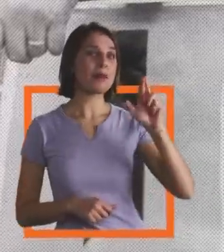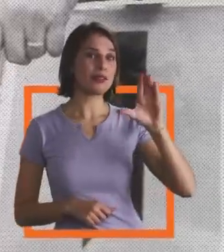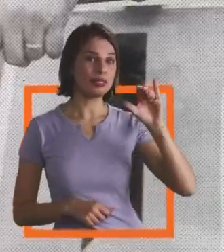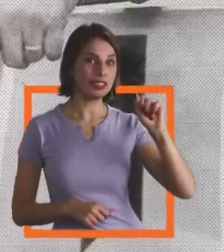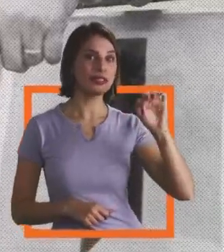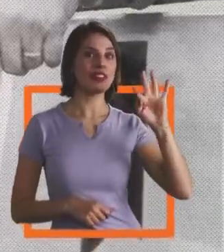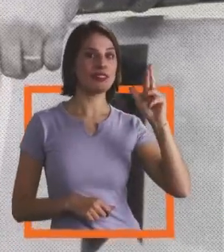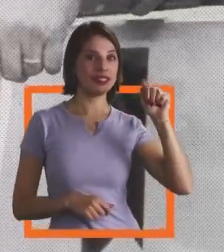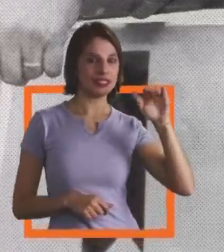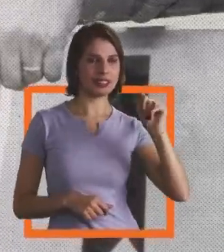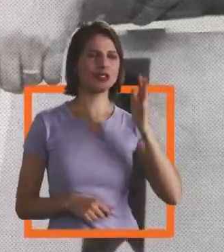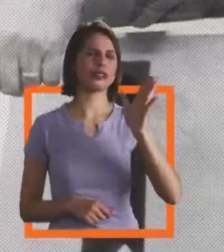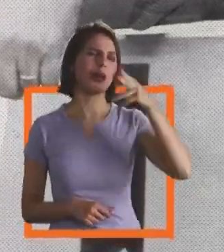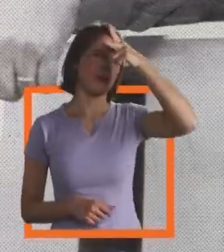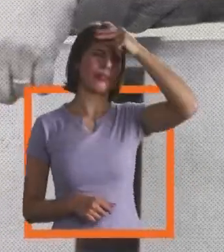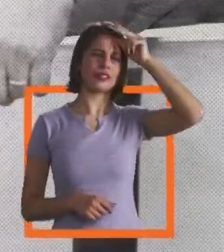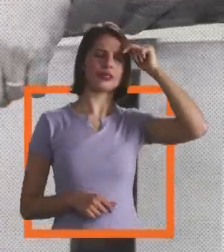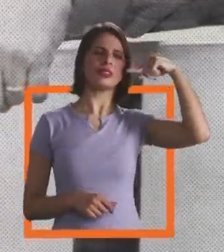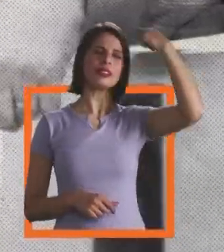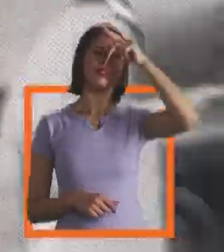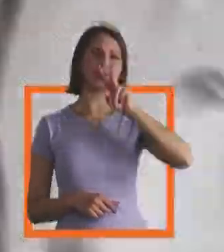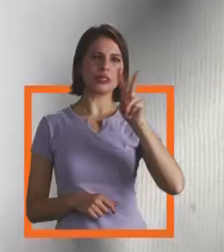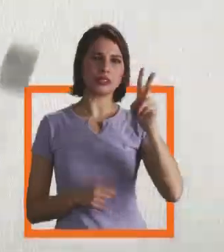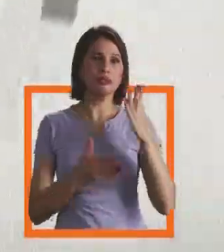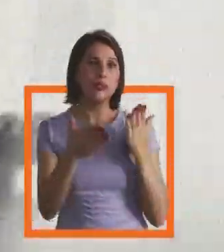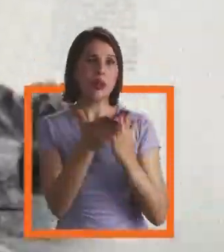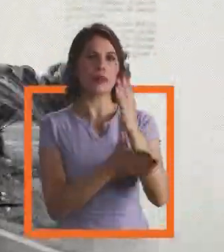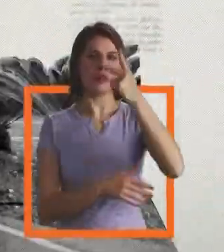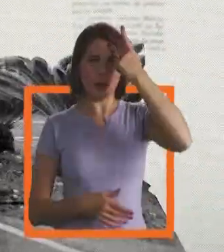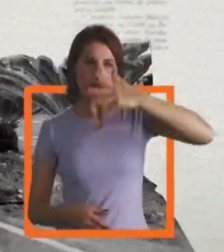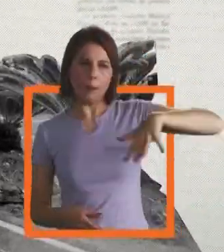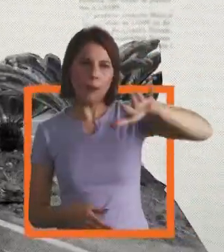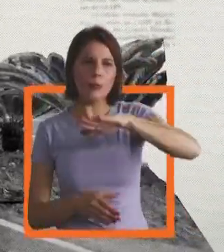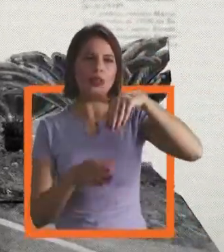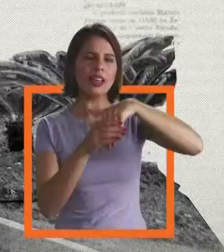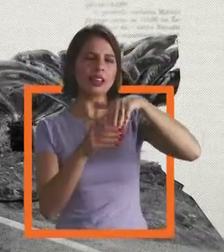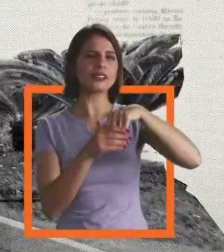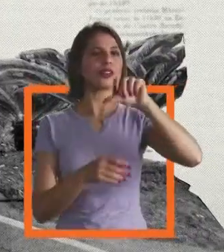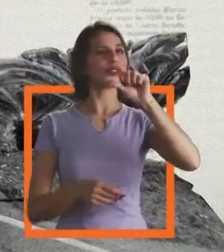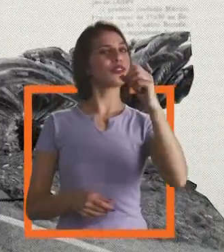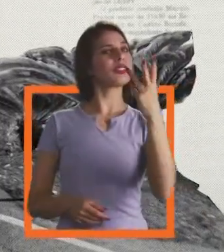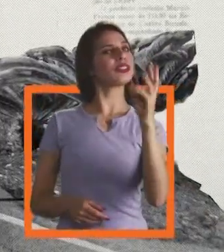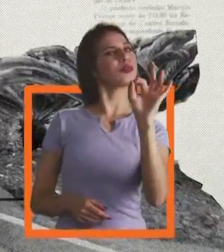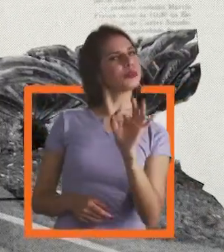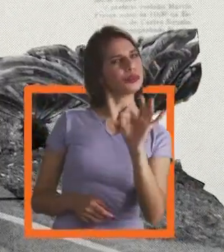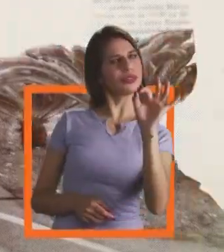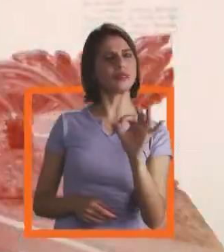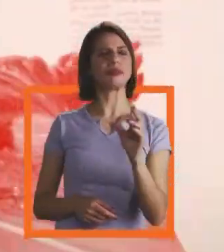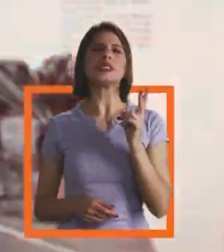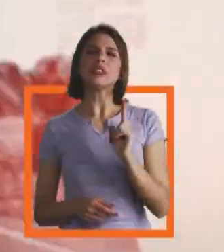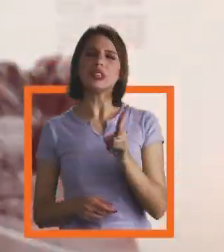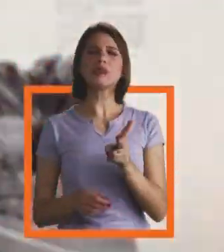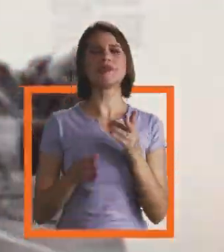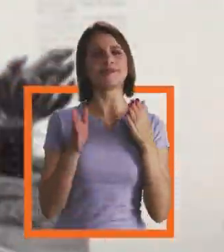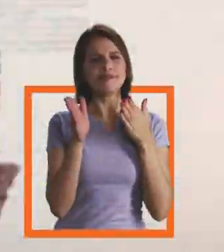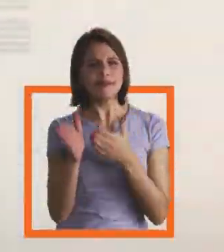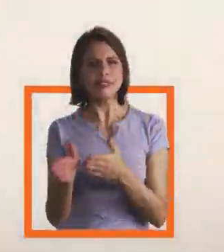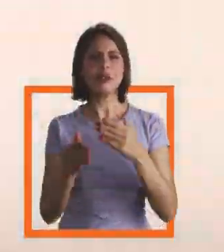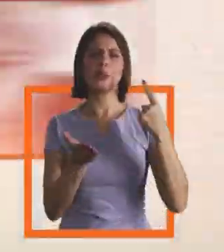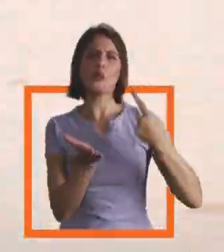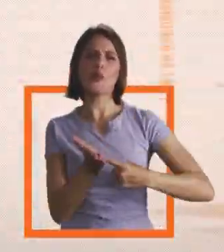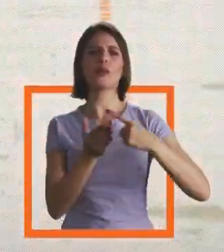Márcio França foi prefeito de São Vicente. Aprovado pela população, foi reeleito com 93% dos